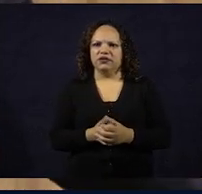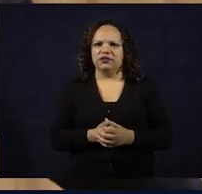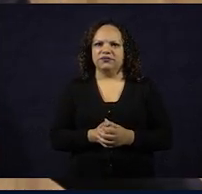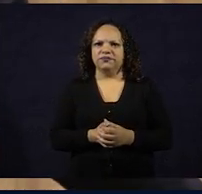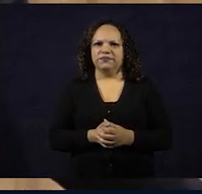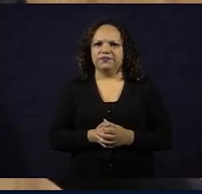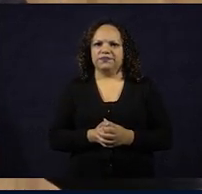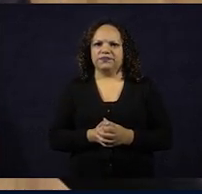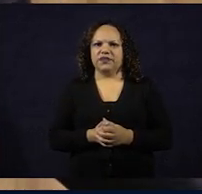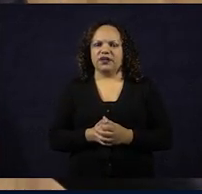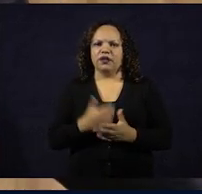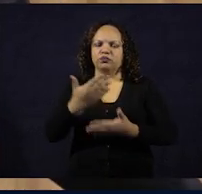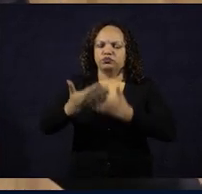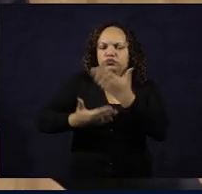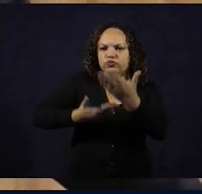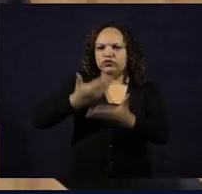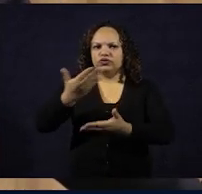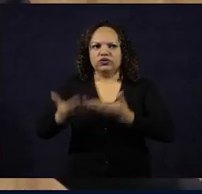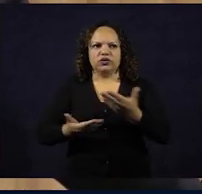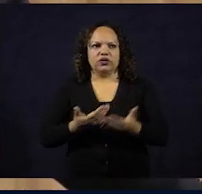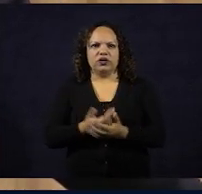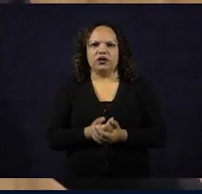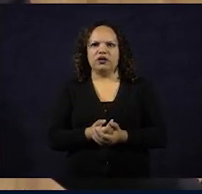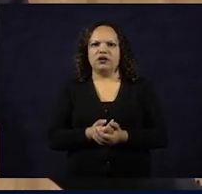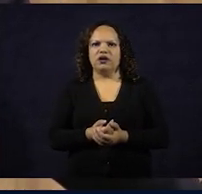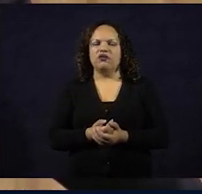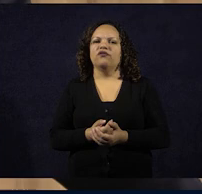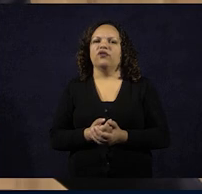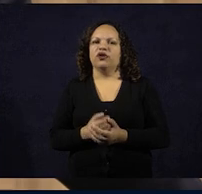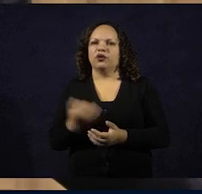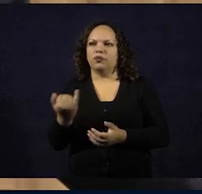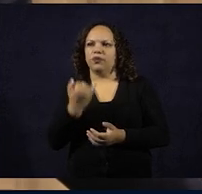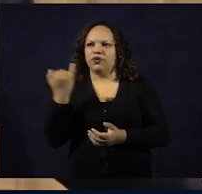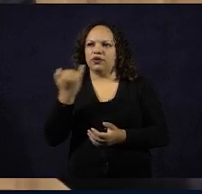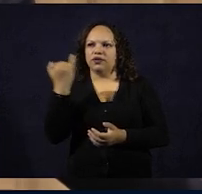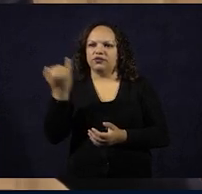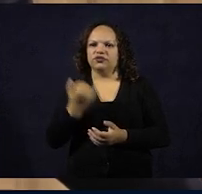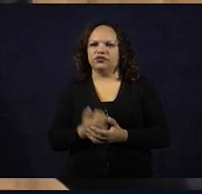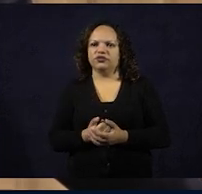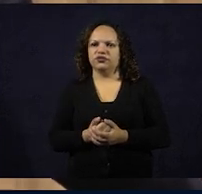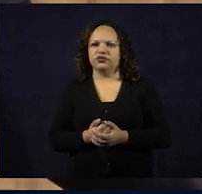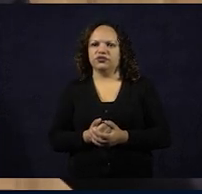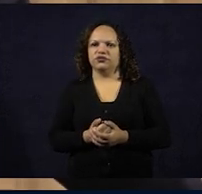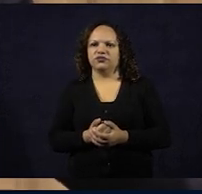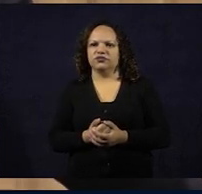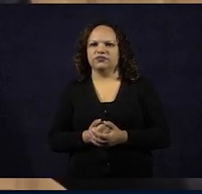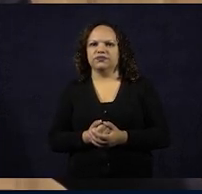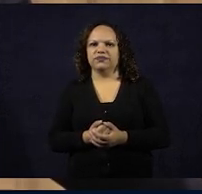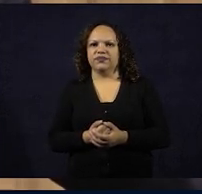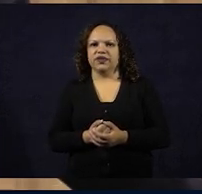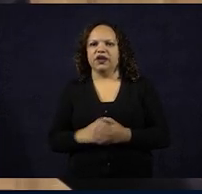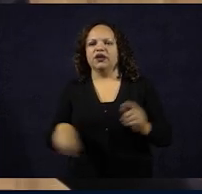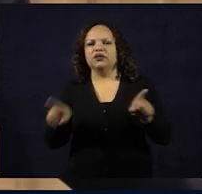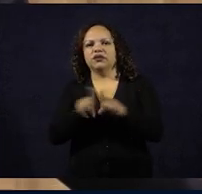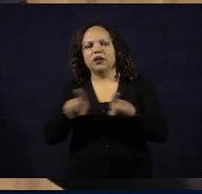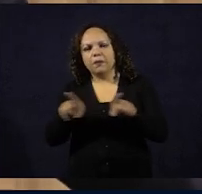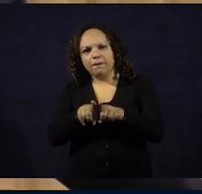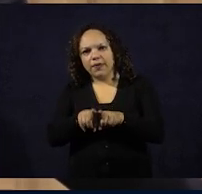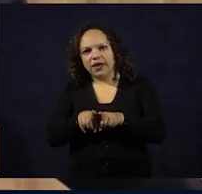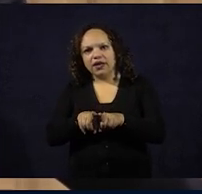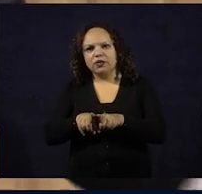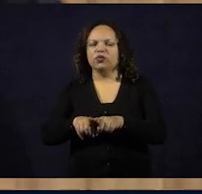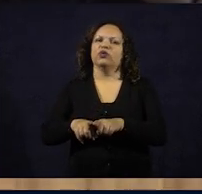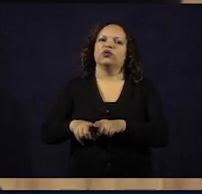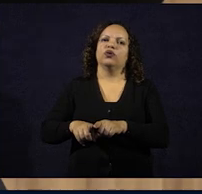tem essa interação com investidor então isso foi um ponto importante Outro ponto importante foi o histórico histórico